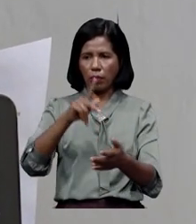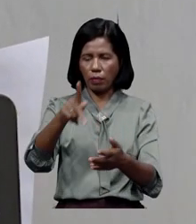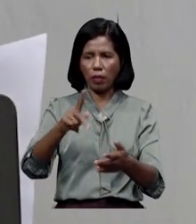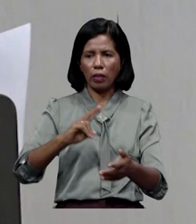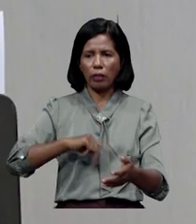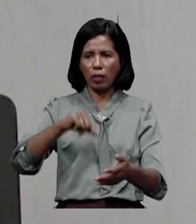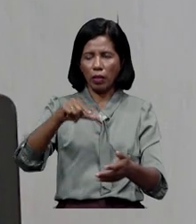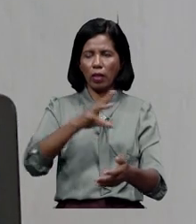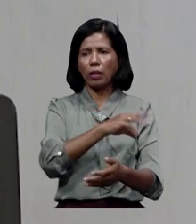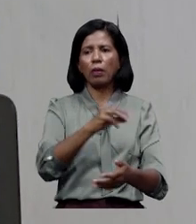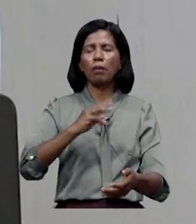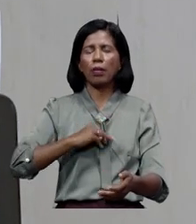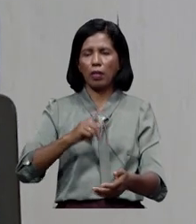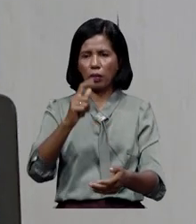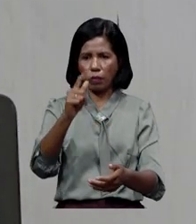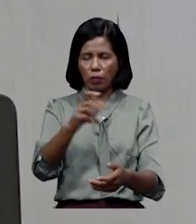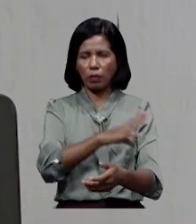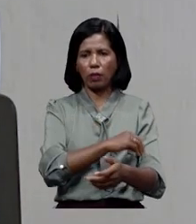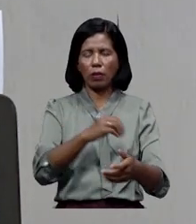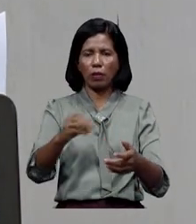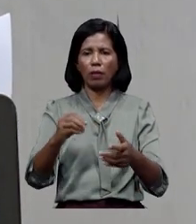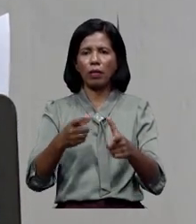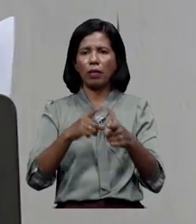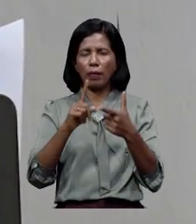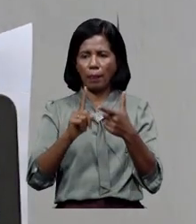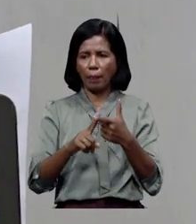ou Manatuto. E centro e a Manatuto.